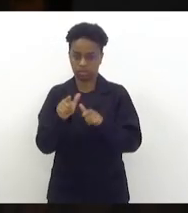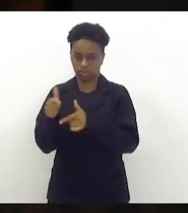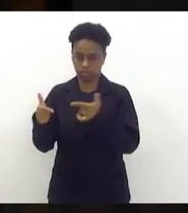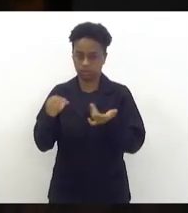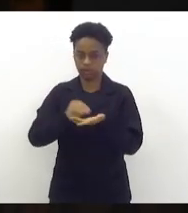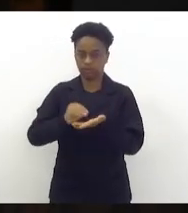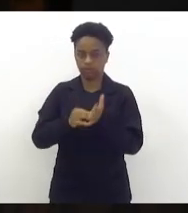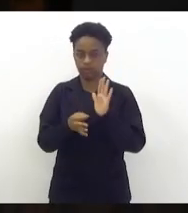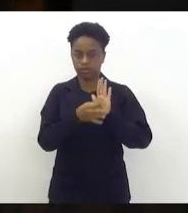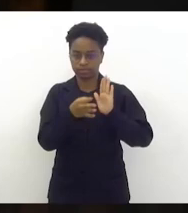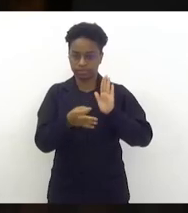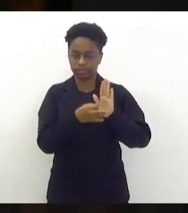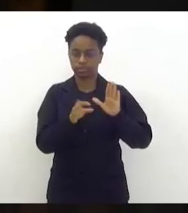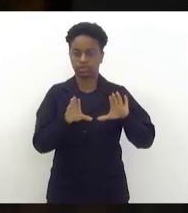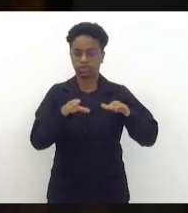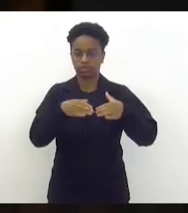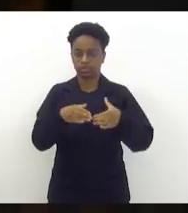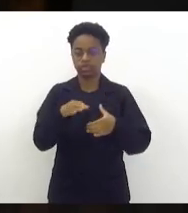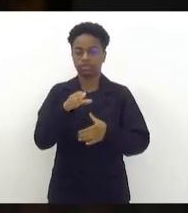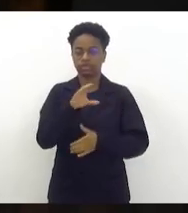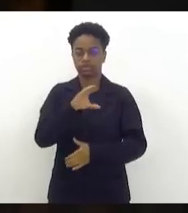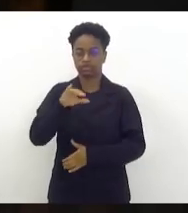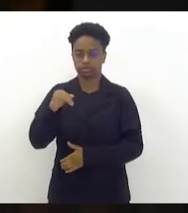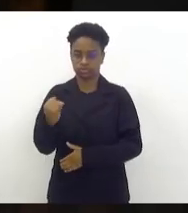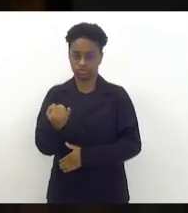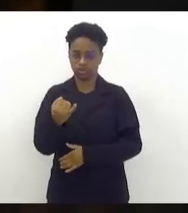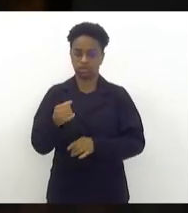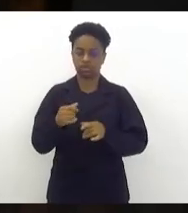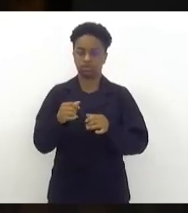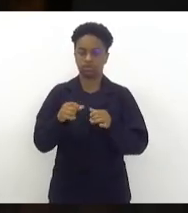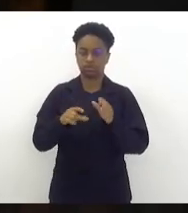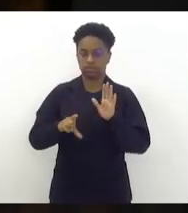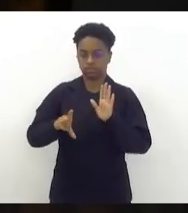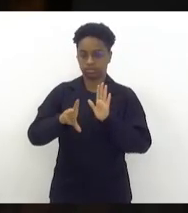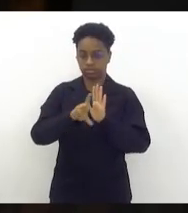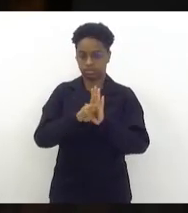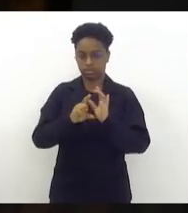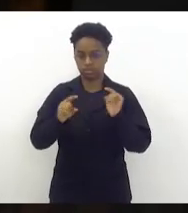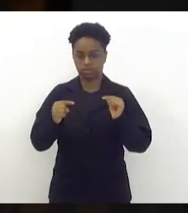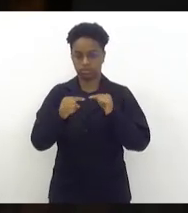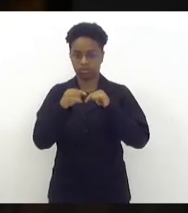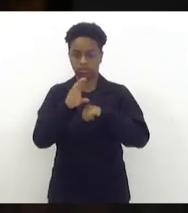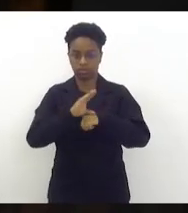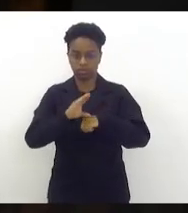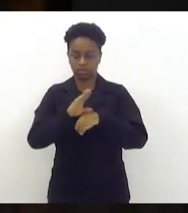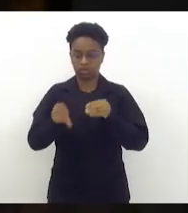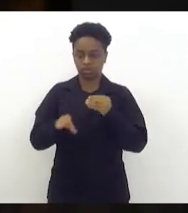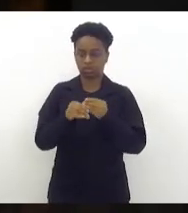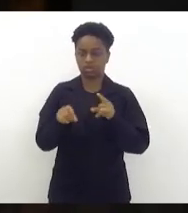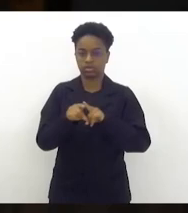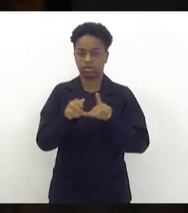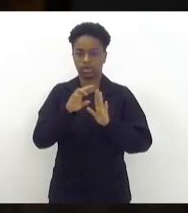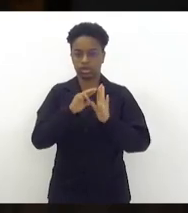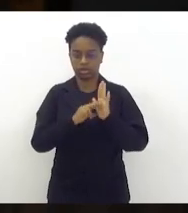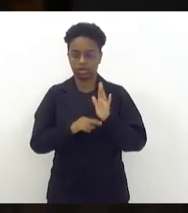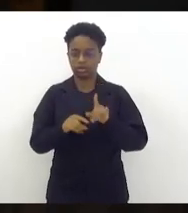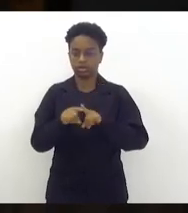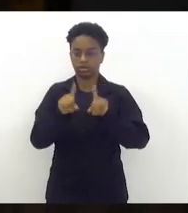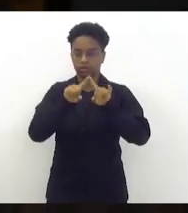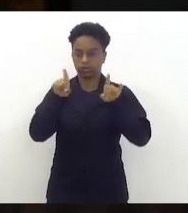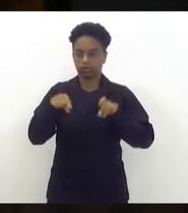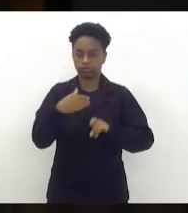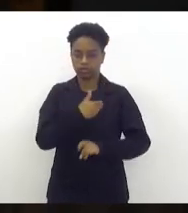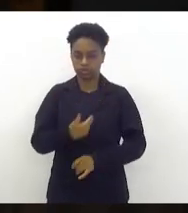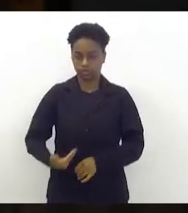de pareceres das comissões de Constituição e Justiça, de Legislação Constitucional Complementar e Códigos, de Servidores